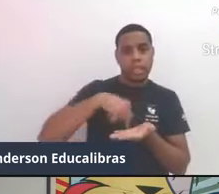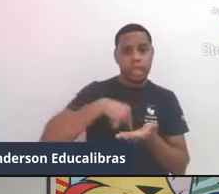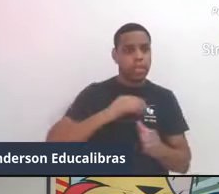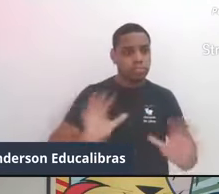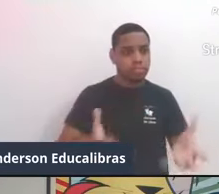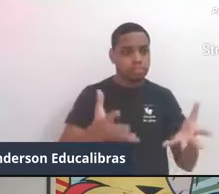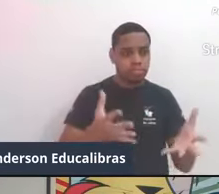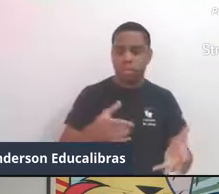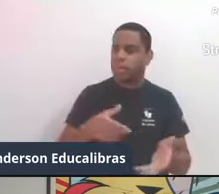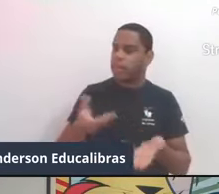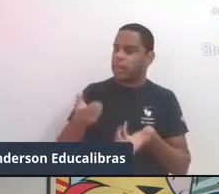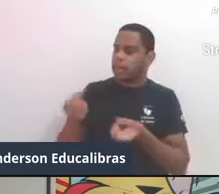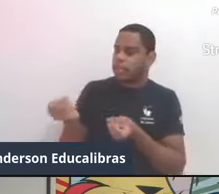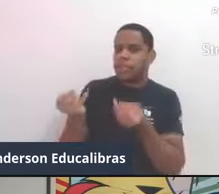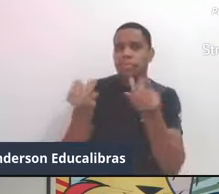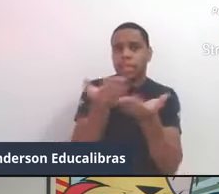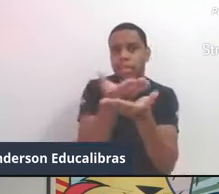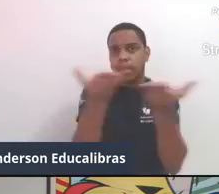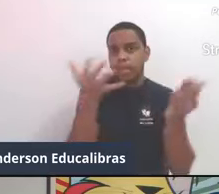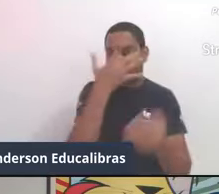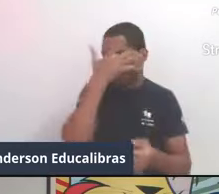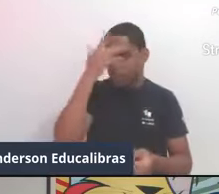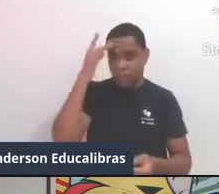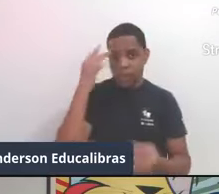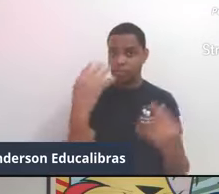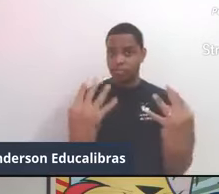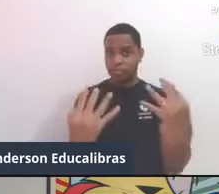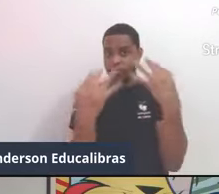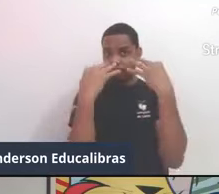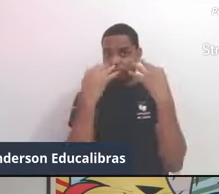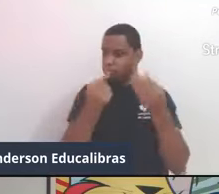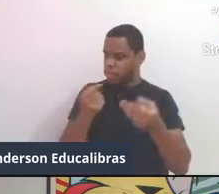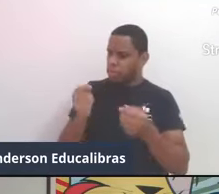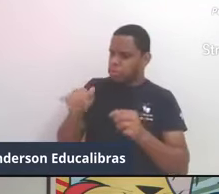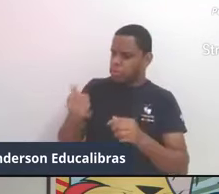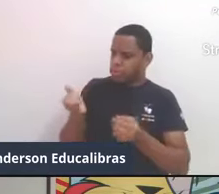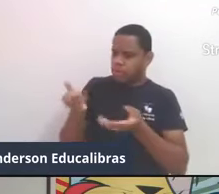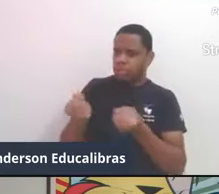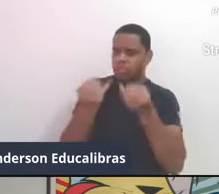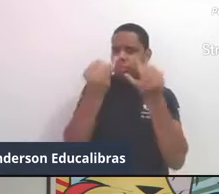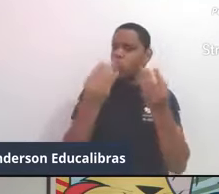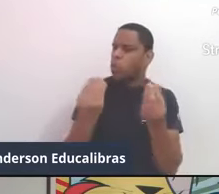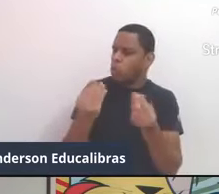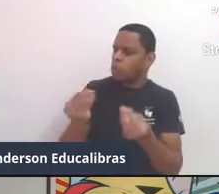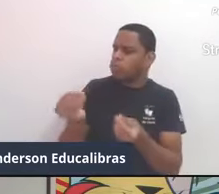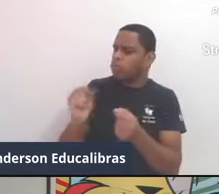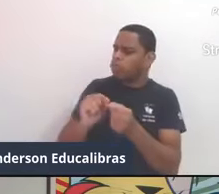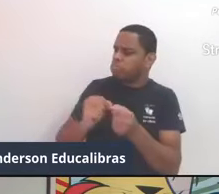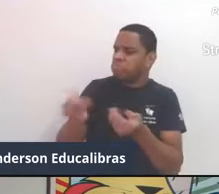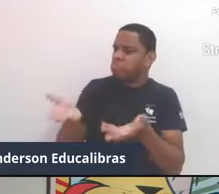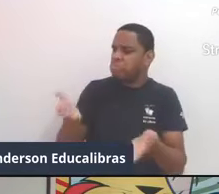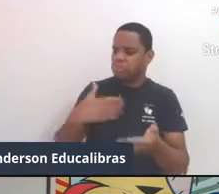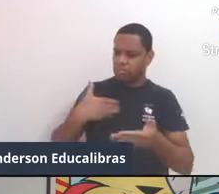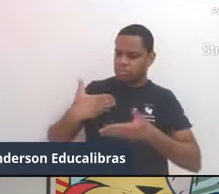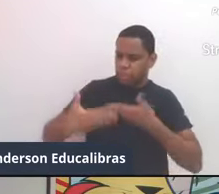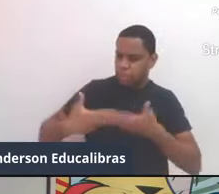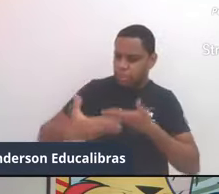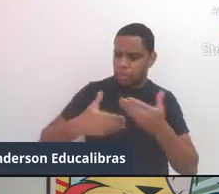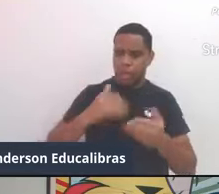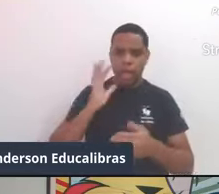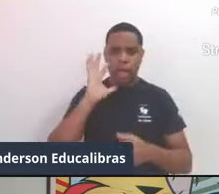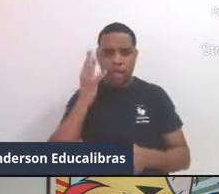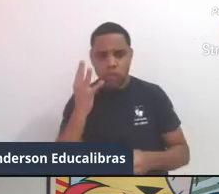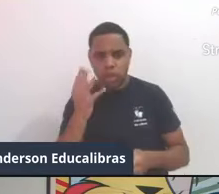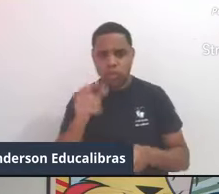contasse um pouco, para quem está nos assistindo, como é que isso funciona, como é que é o processo decisório